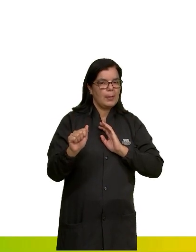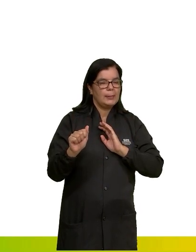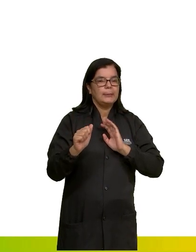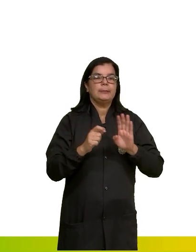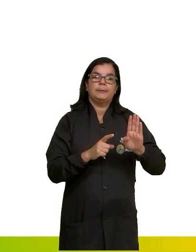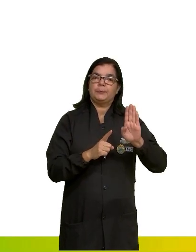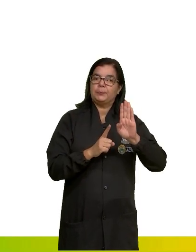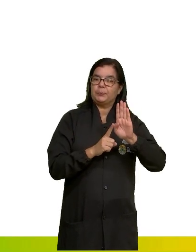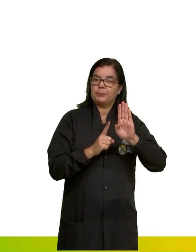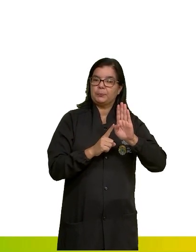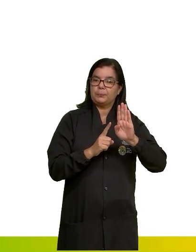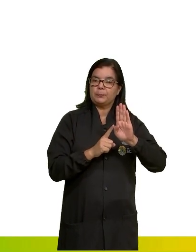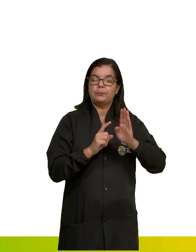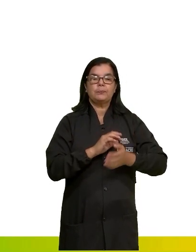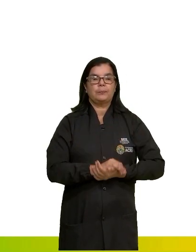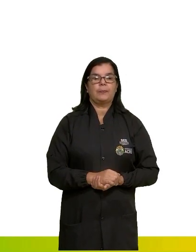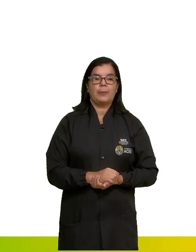correta?